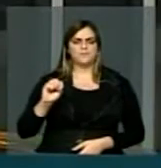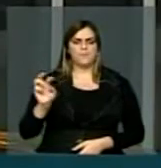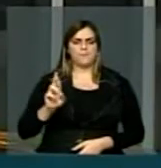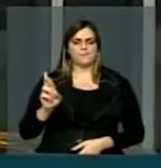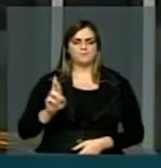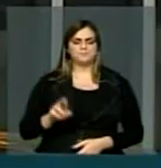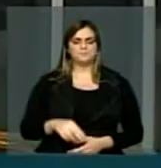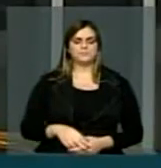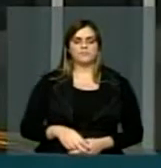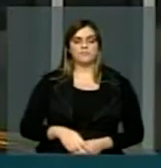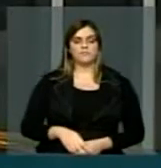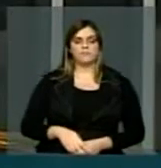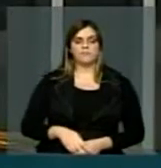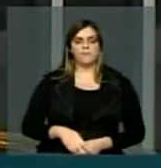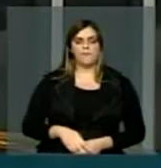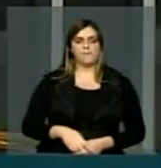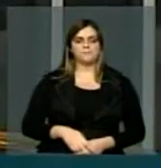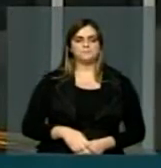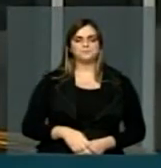R$